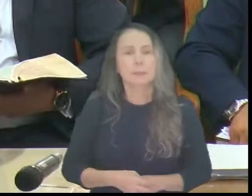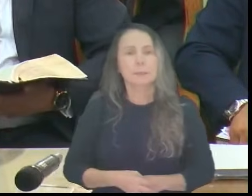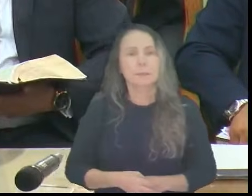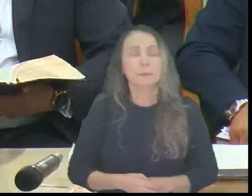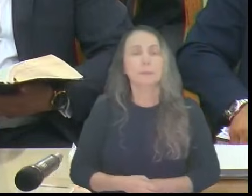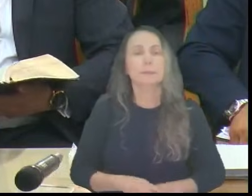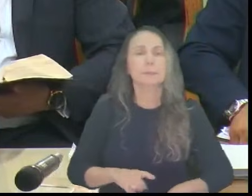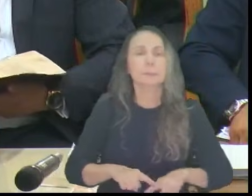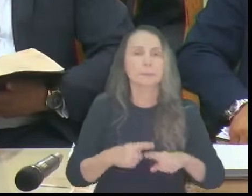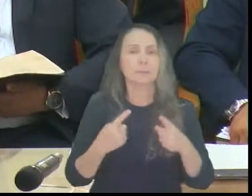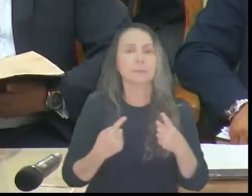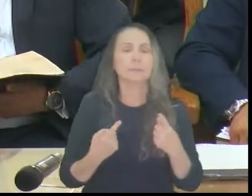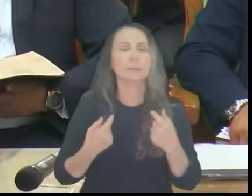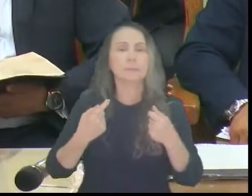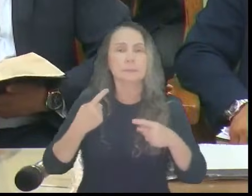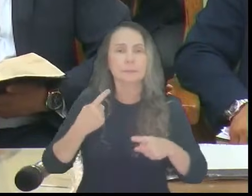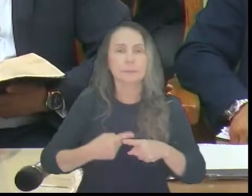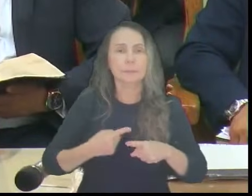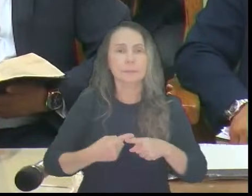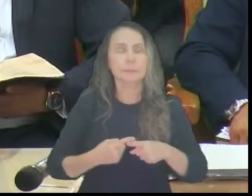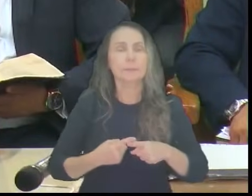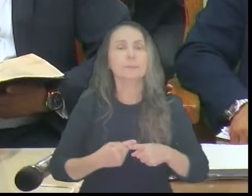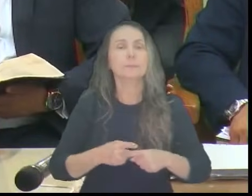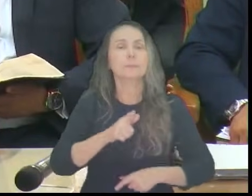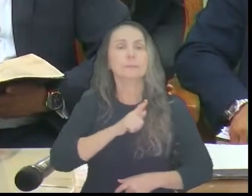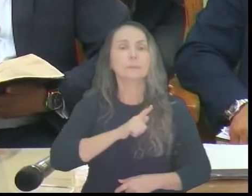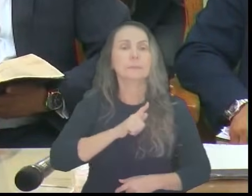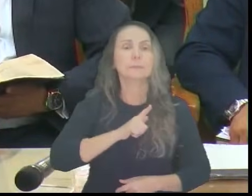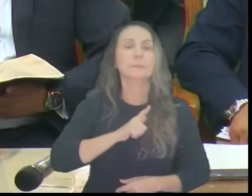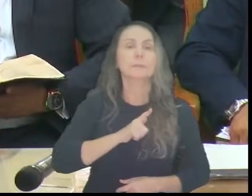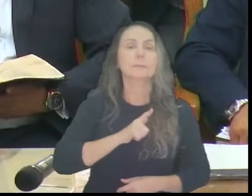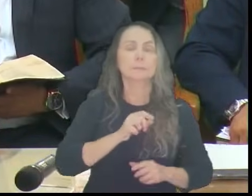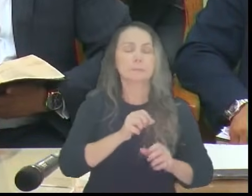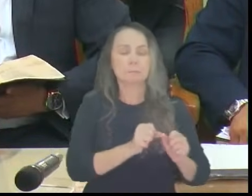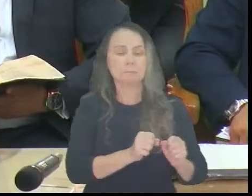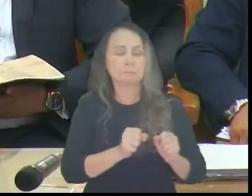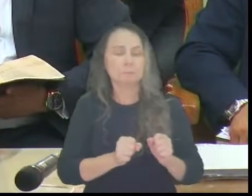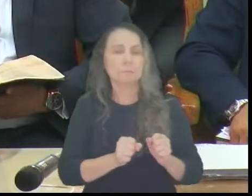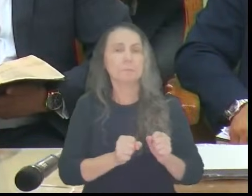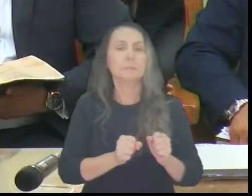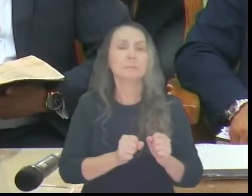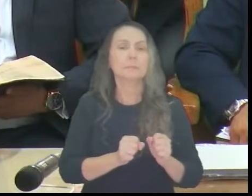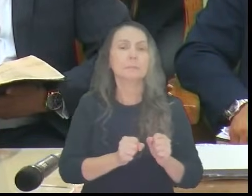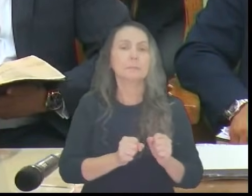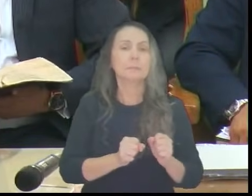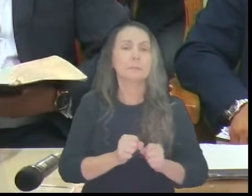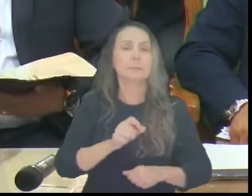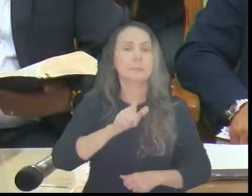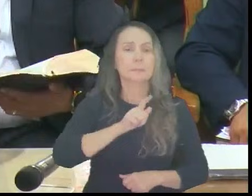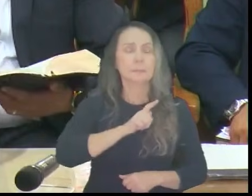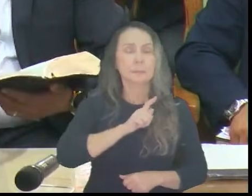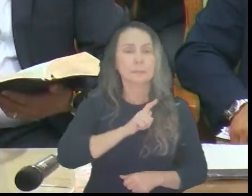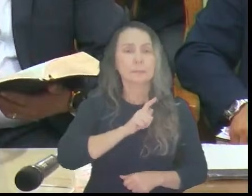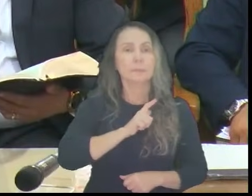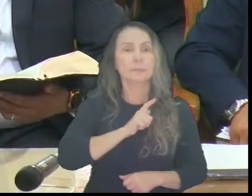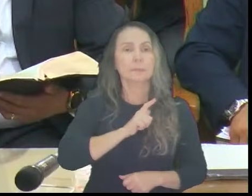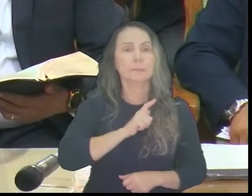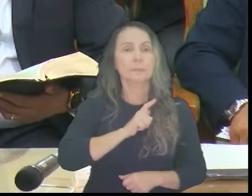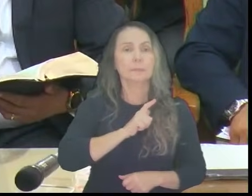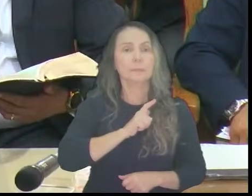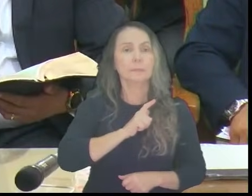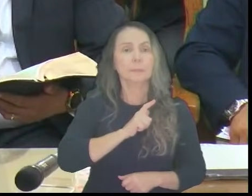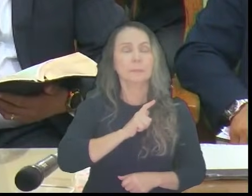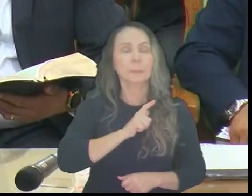Mas por que era que eles tinham aquela autoridade? Por que era que eles tinham